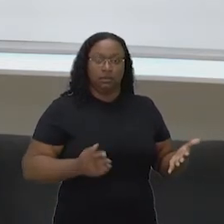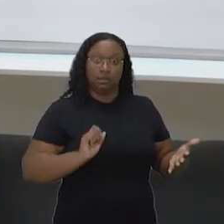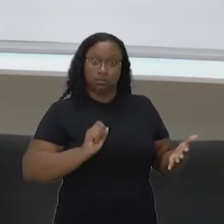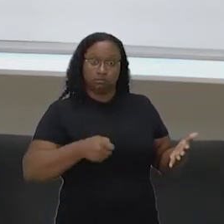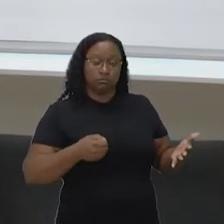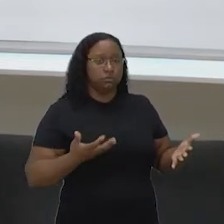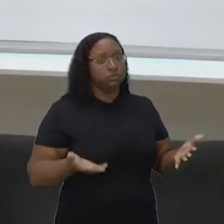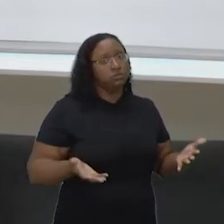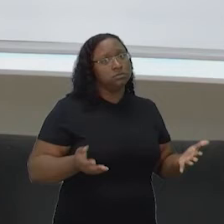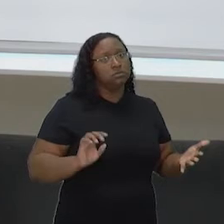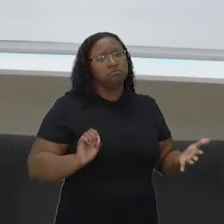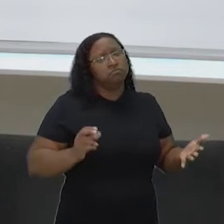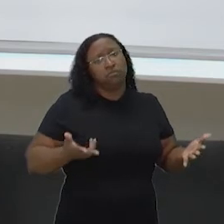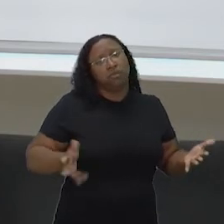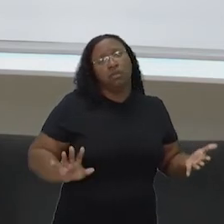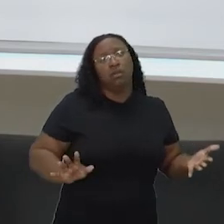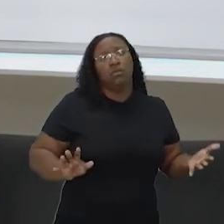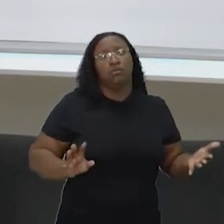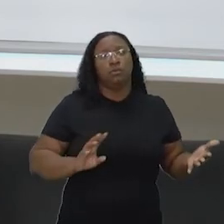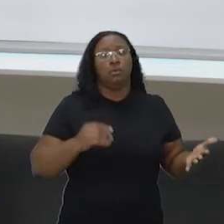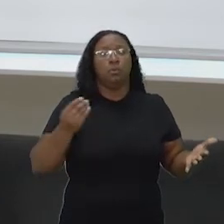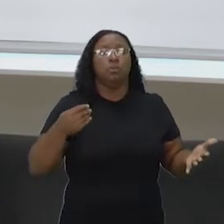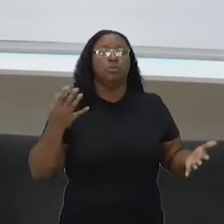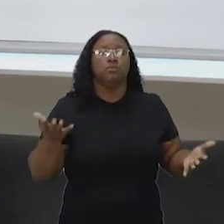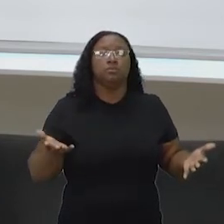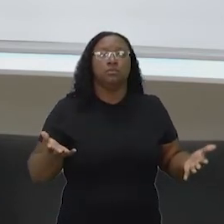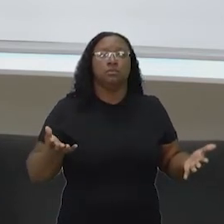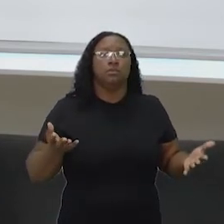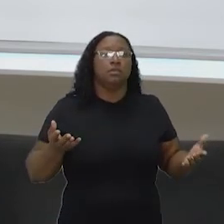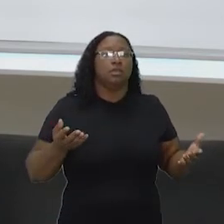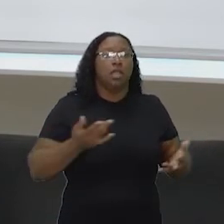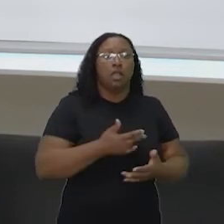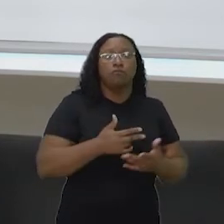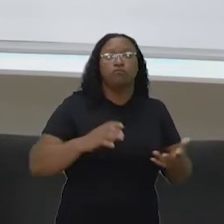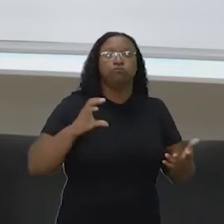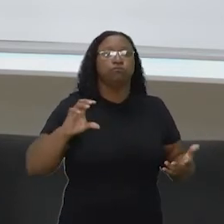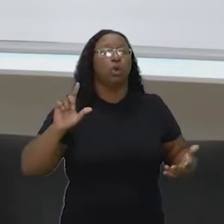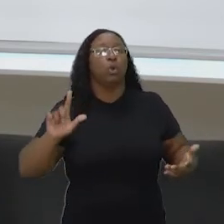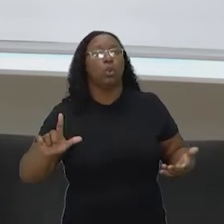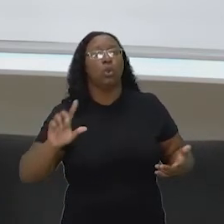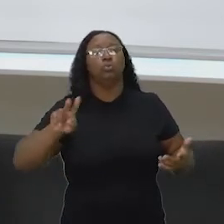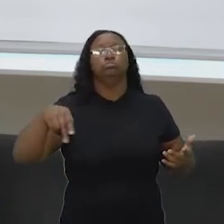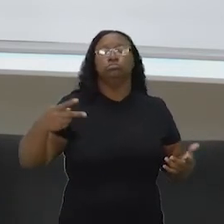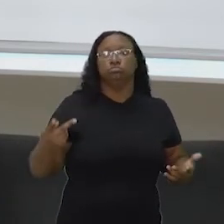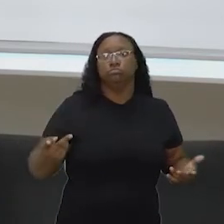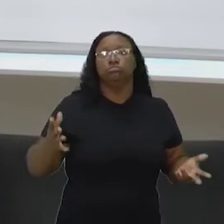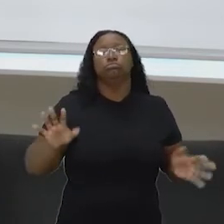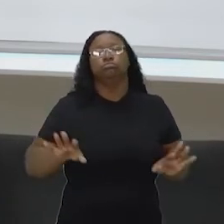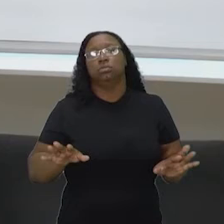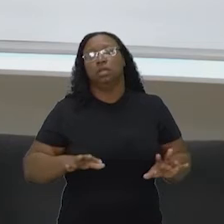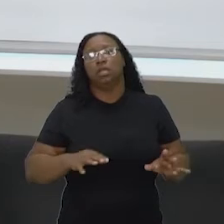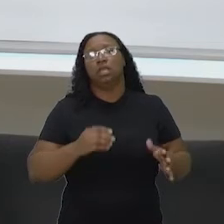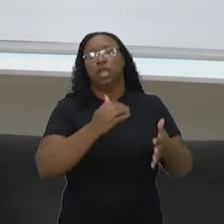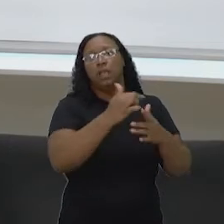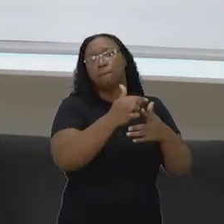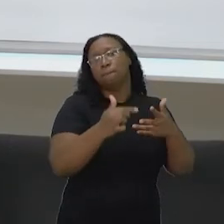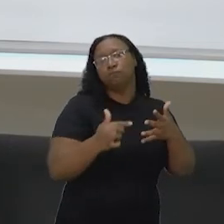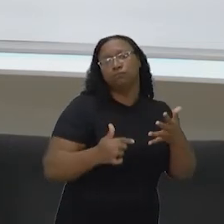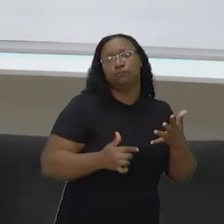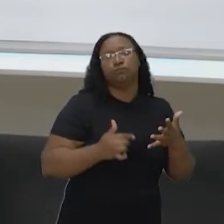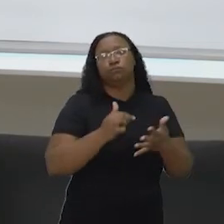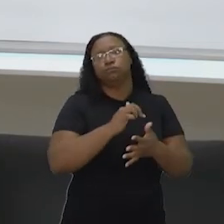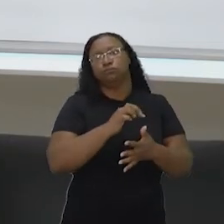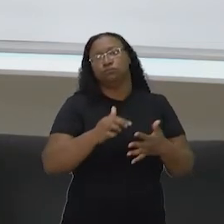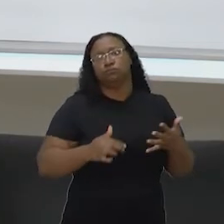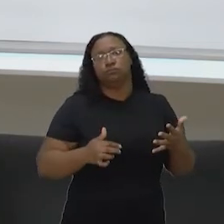para isso ou não, como é que são os teores de cloro, de potássio, enfim, o poder calorífico, essas características que vão ajudar aí a